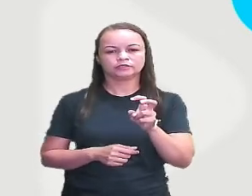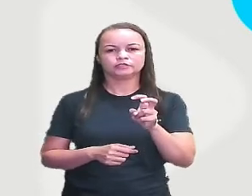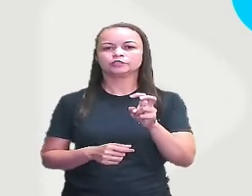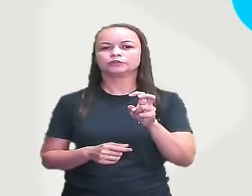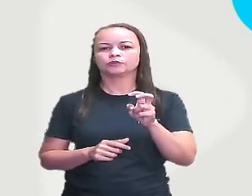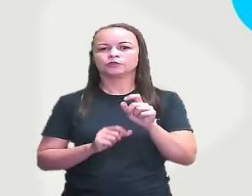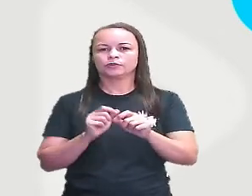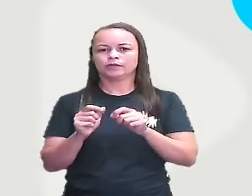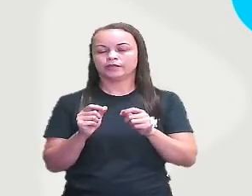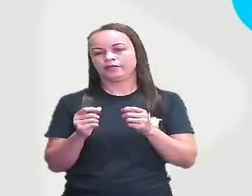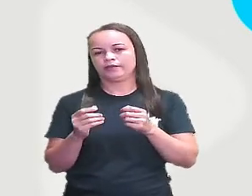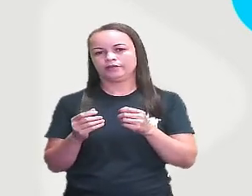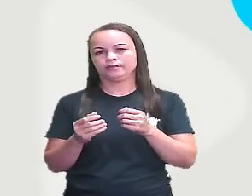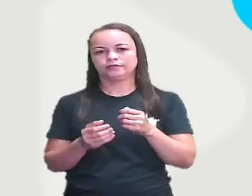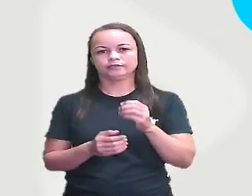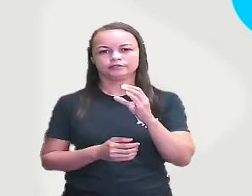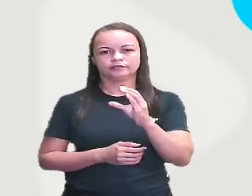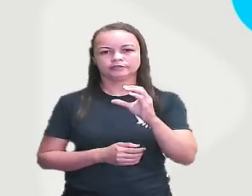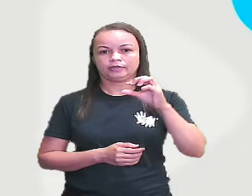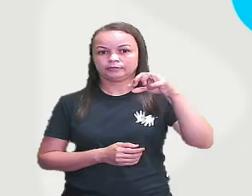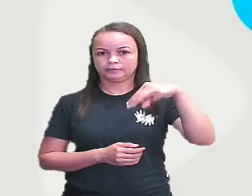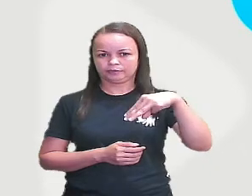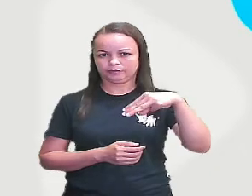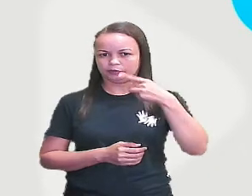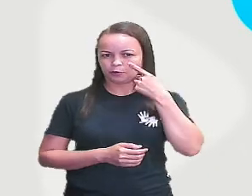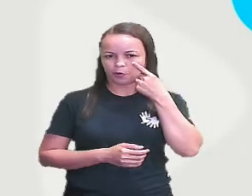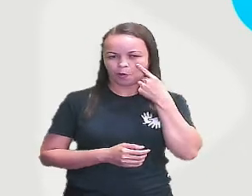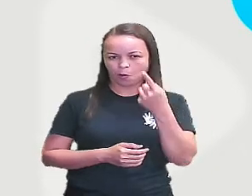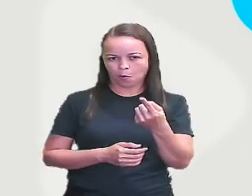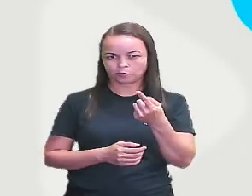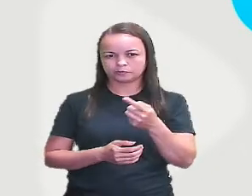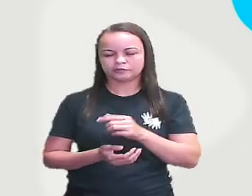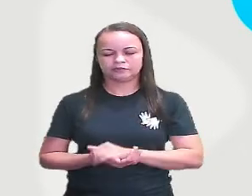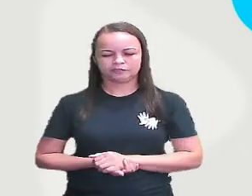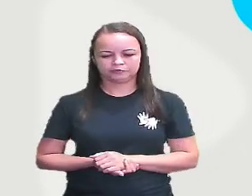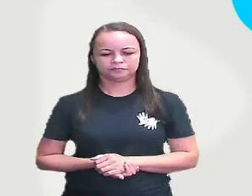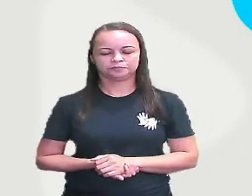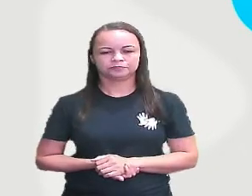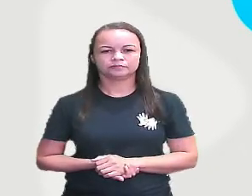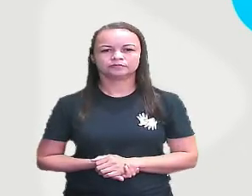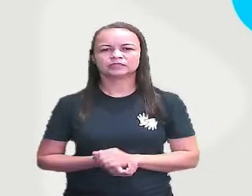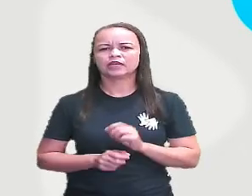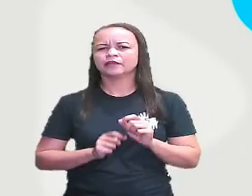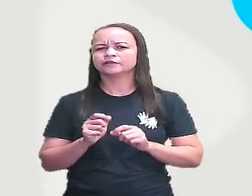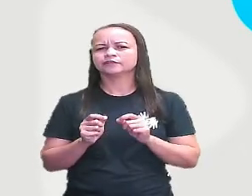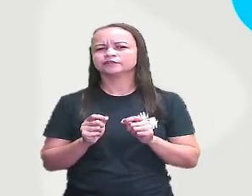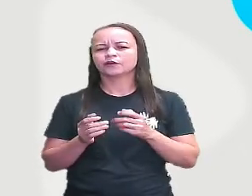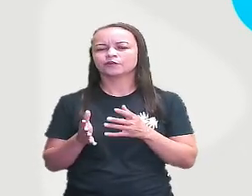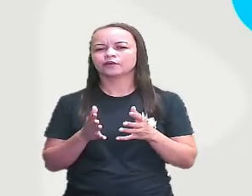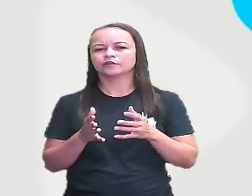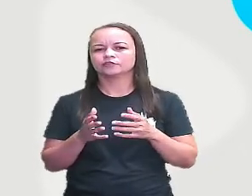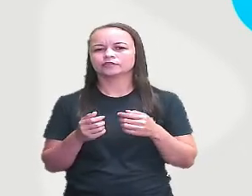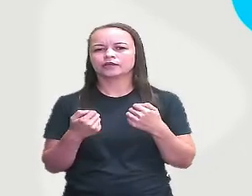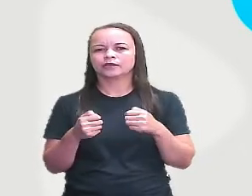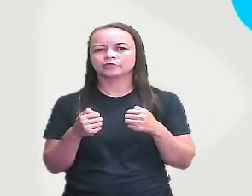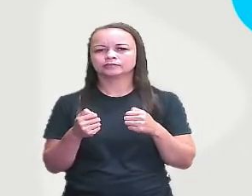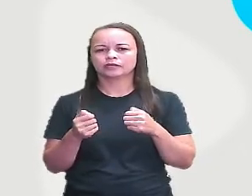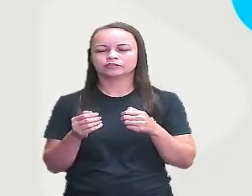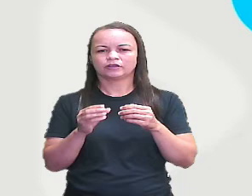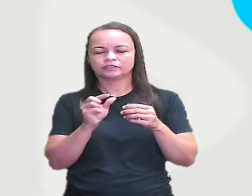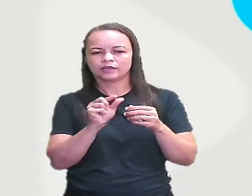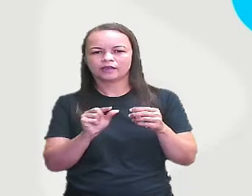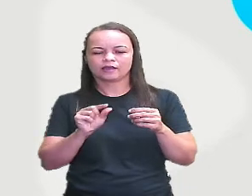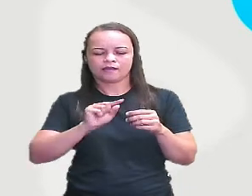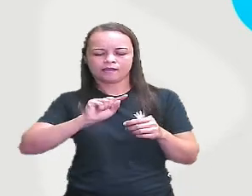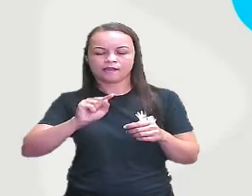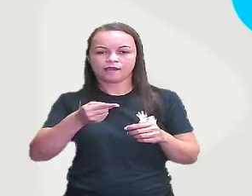centímetros, minha gente. Olha só, em centímetros. Então, aí a gente vai ter que arrastar